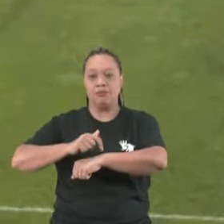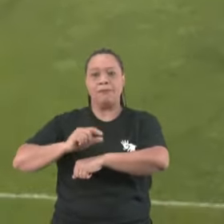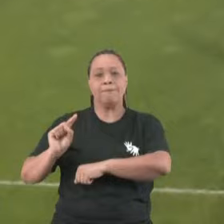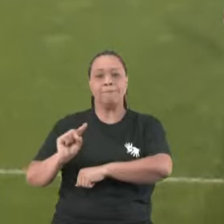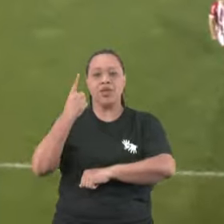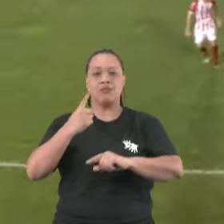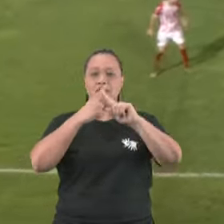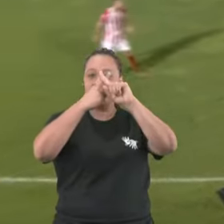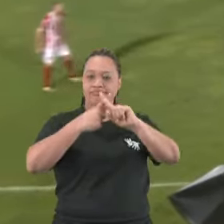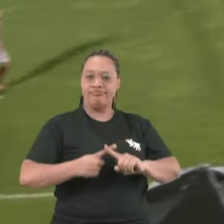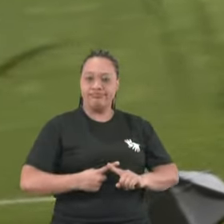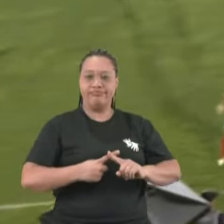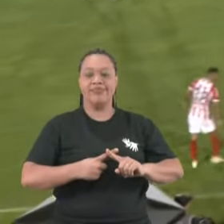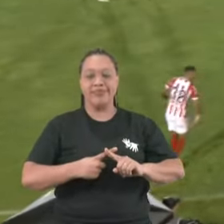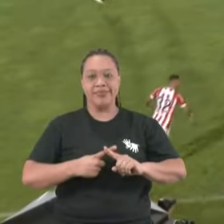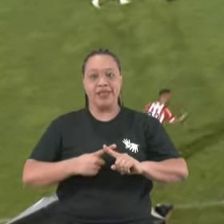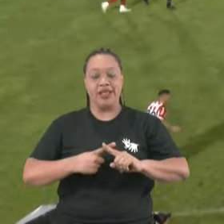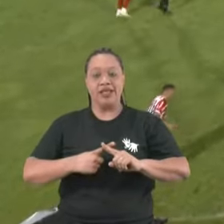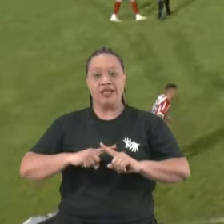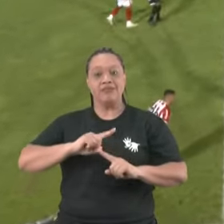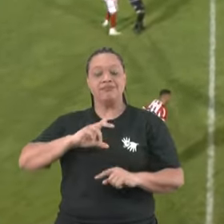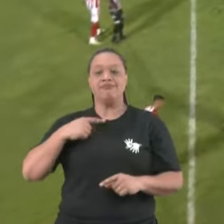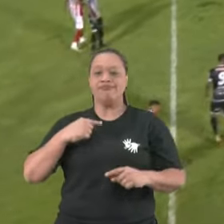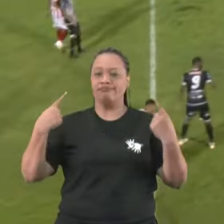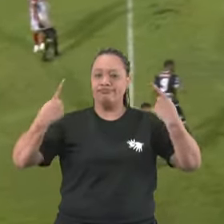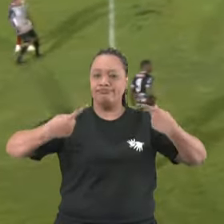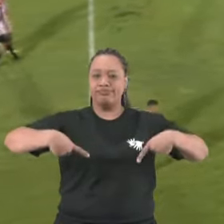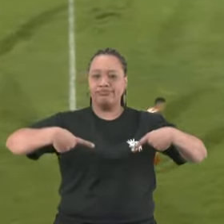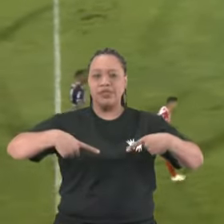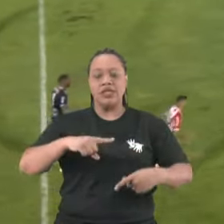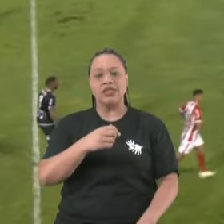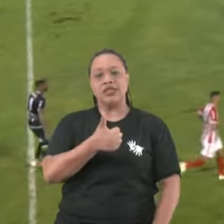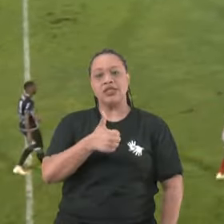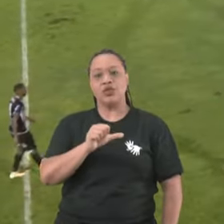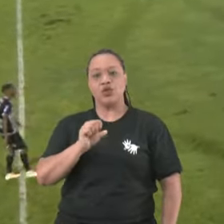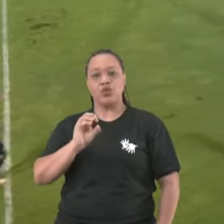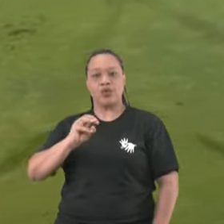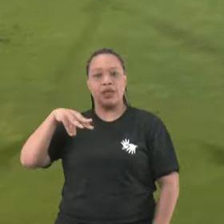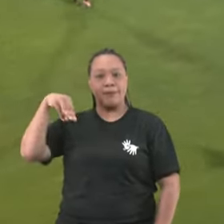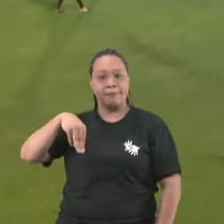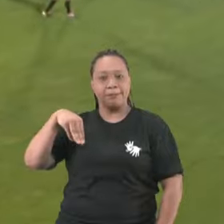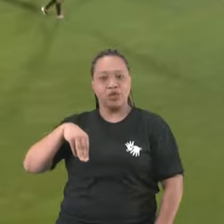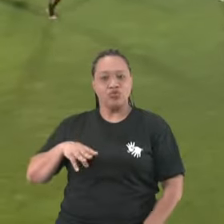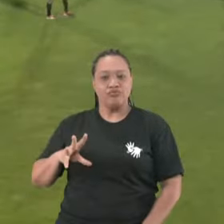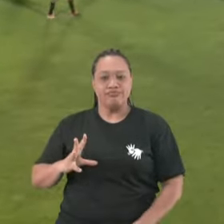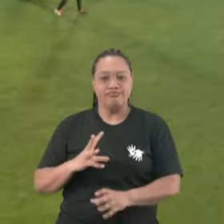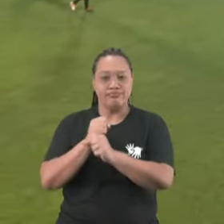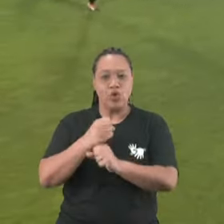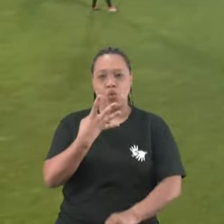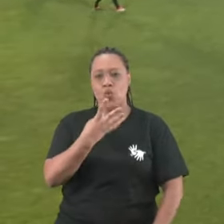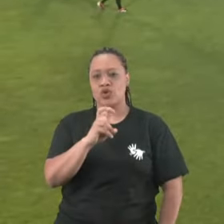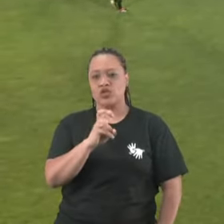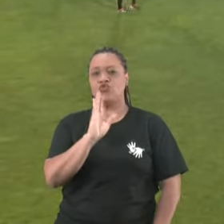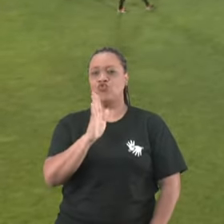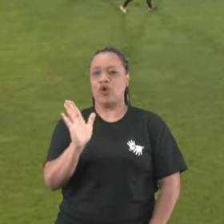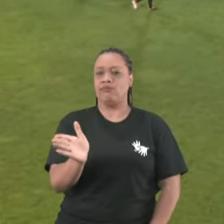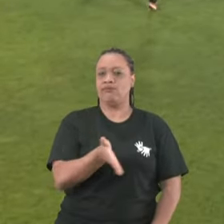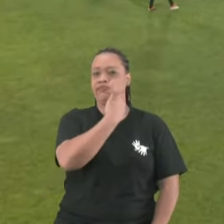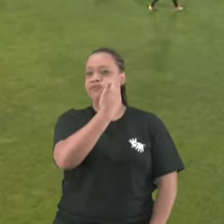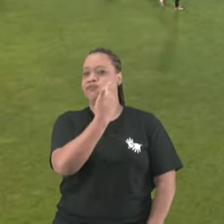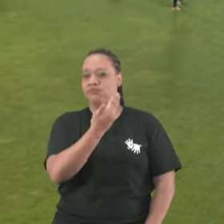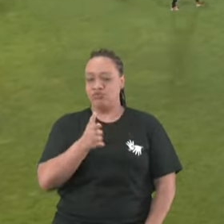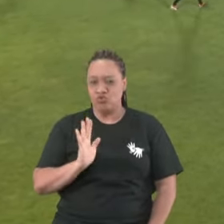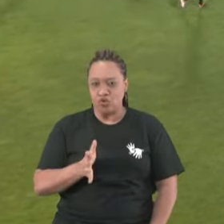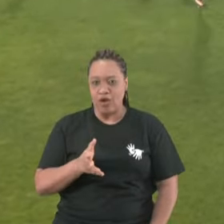duelo. Decisão em 180 minutos. Os primeiros 45 já foram.